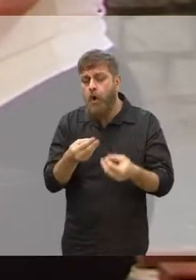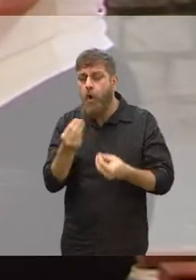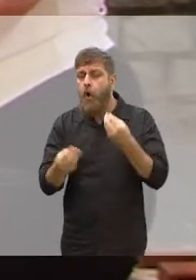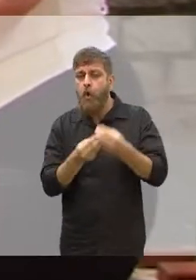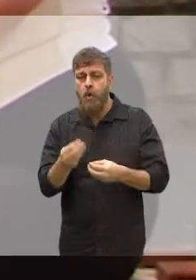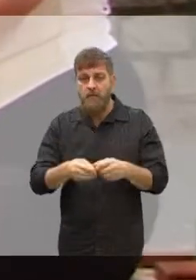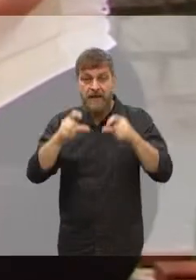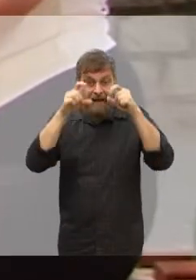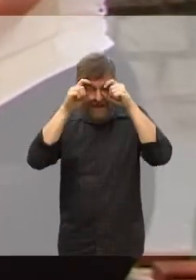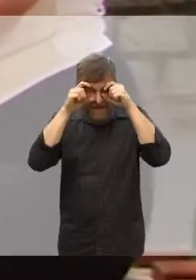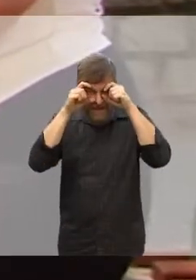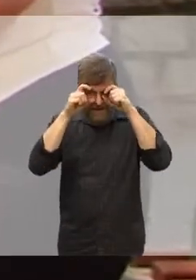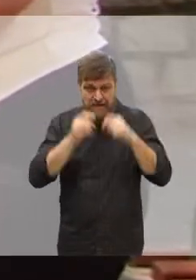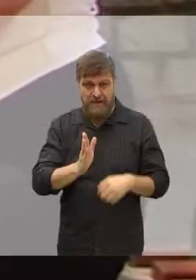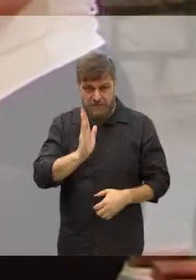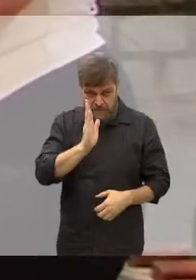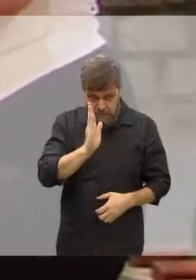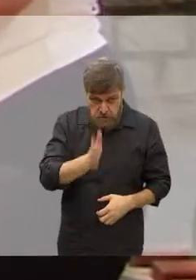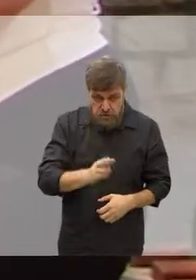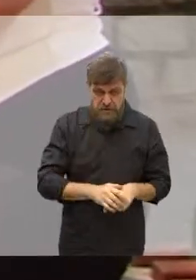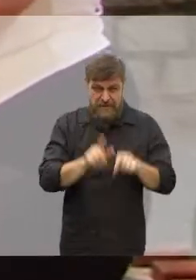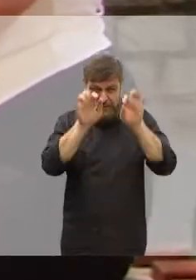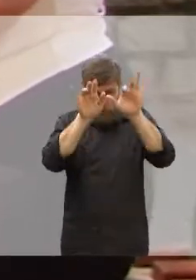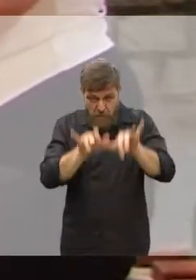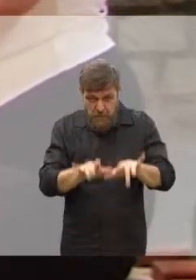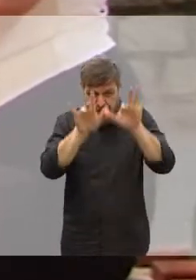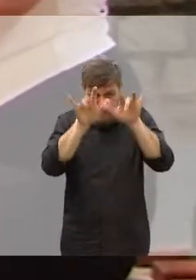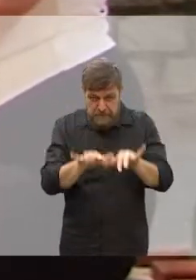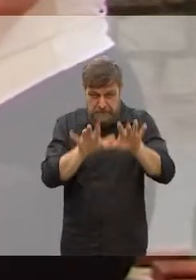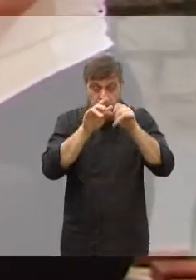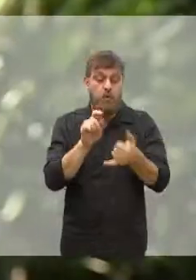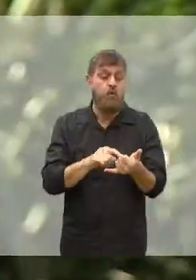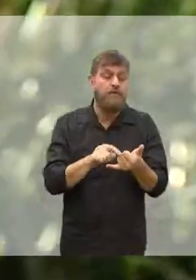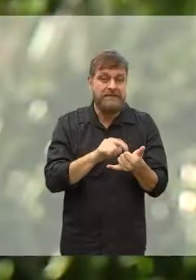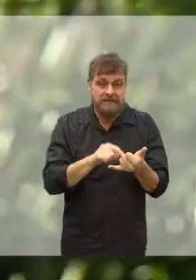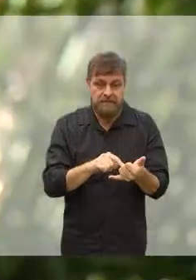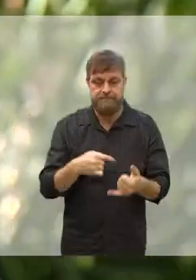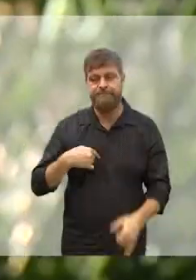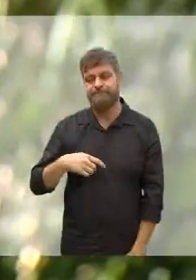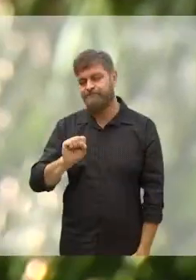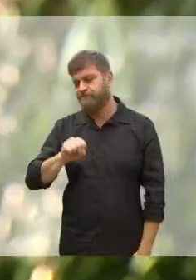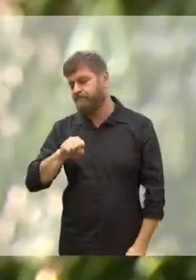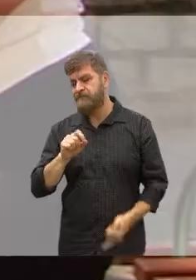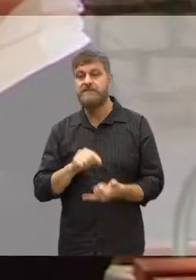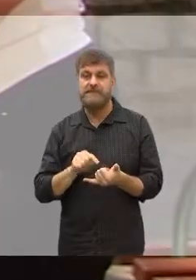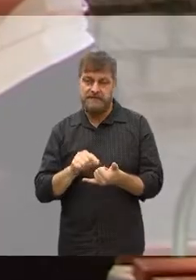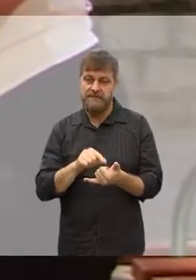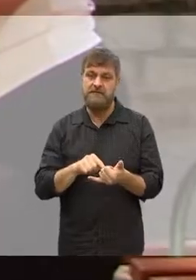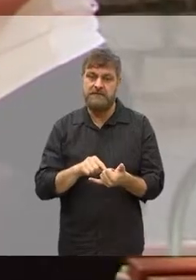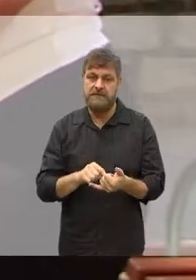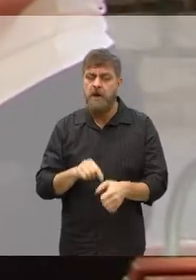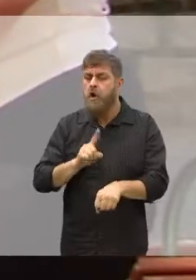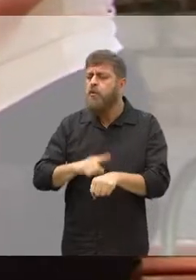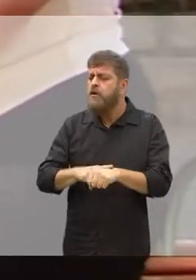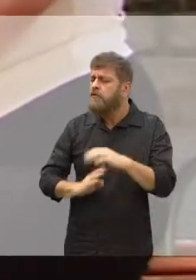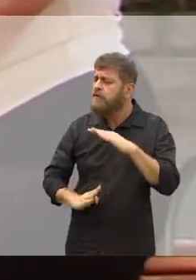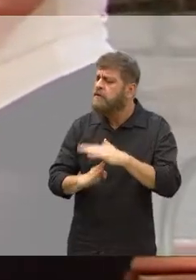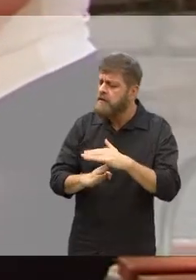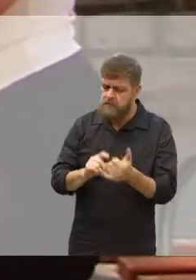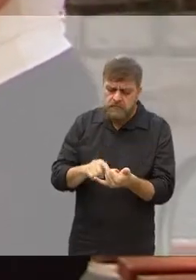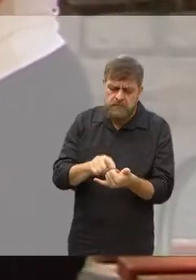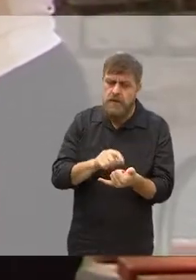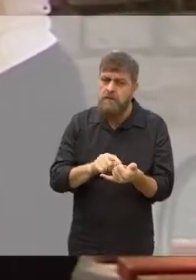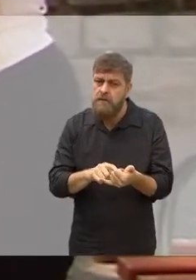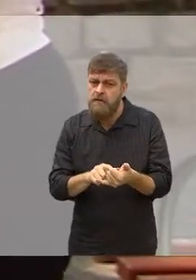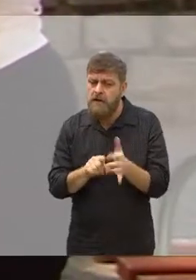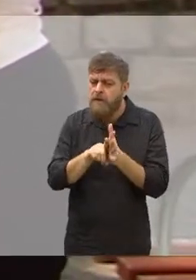Caio. Caio, você usava muito computador ou muito celular? Celular. Quanto tempo você passa no celular? O que